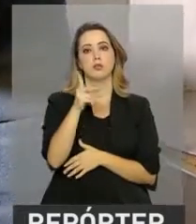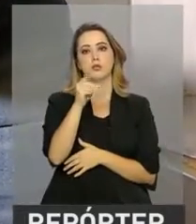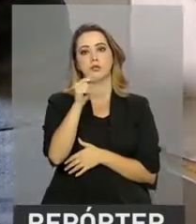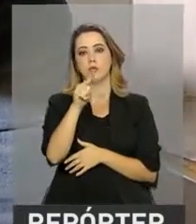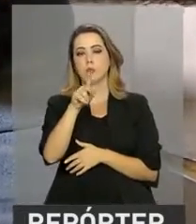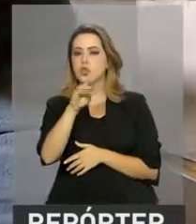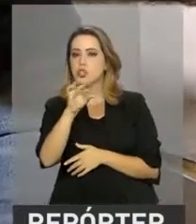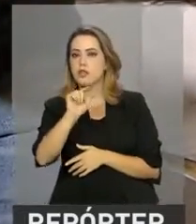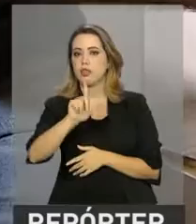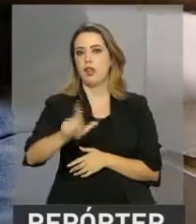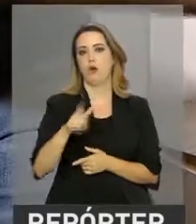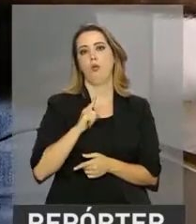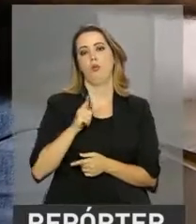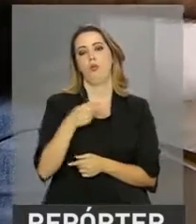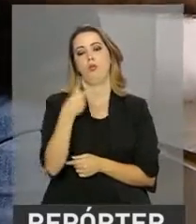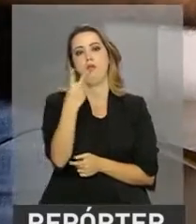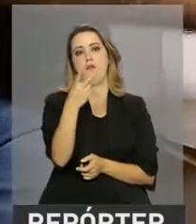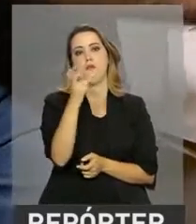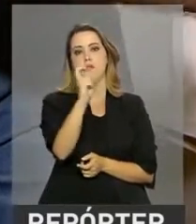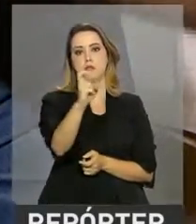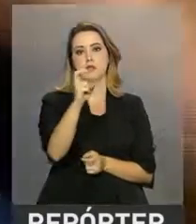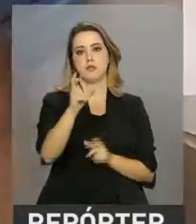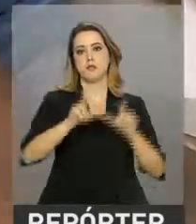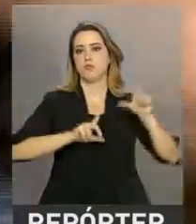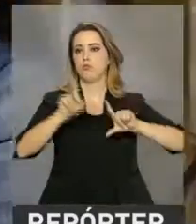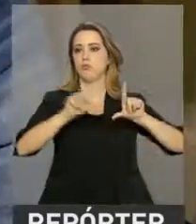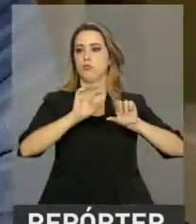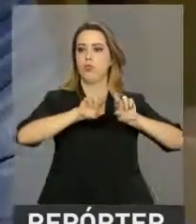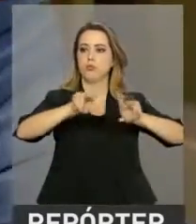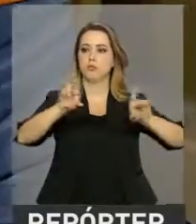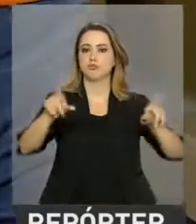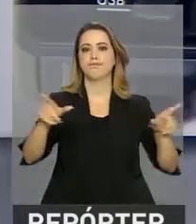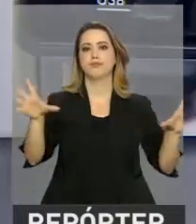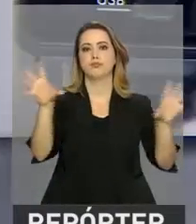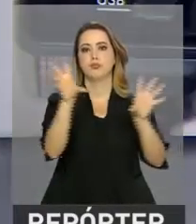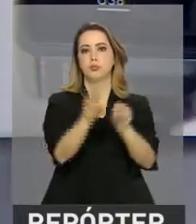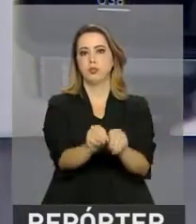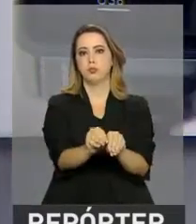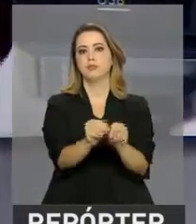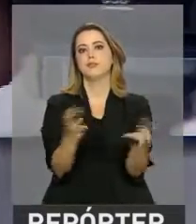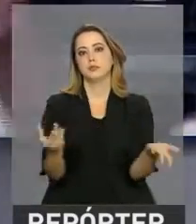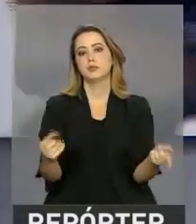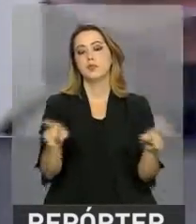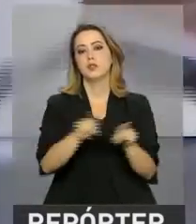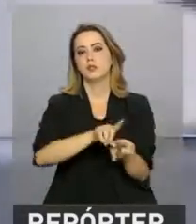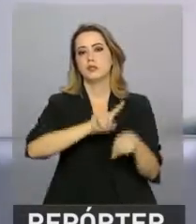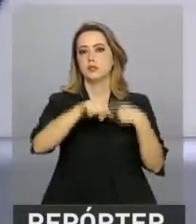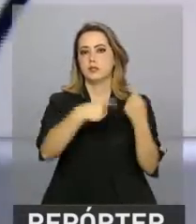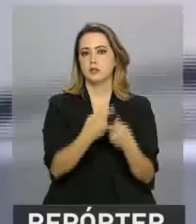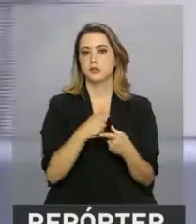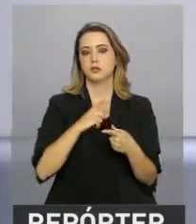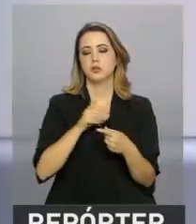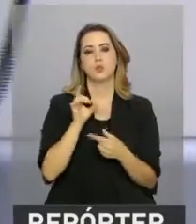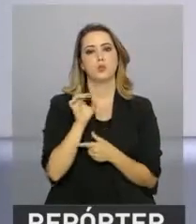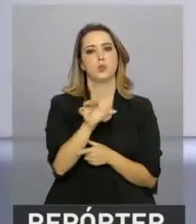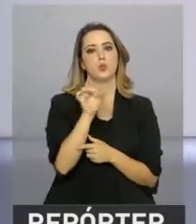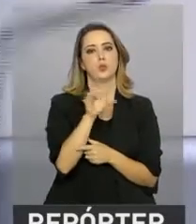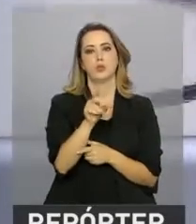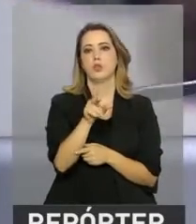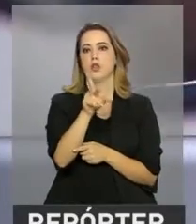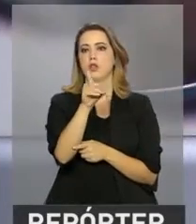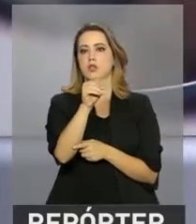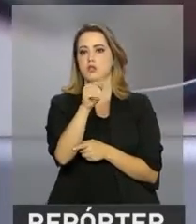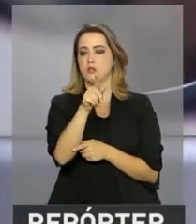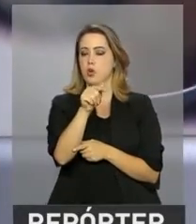governo, a medida vai afetar 25 canais de televisão. Depois do desligamento, a programação das emissoras estará disponível apenas no